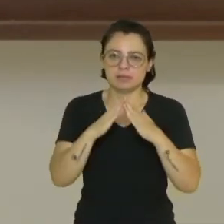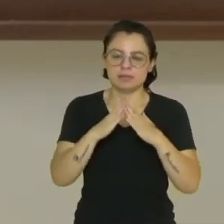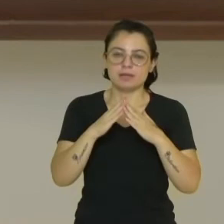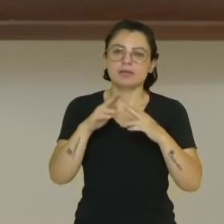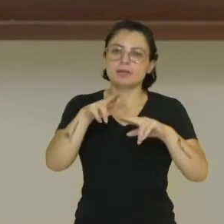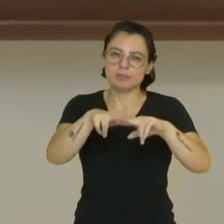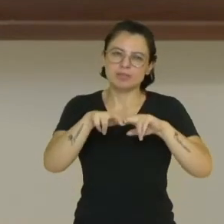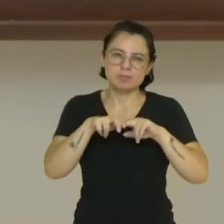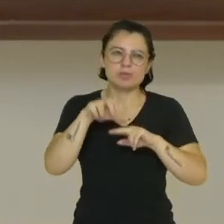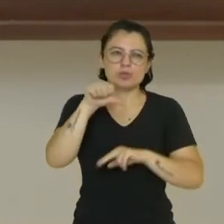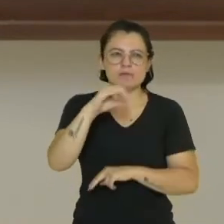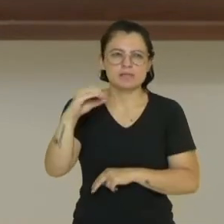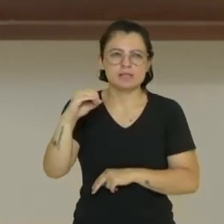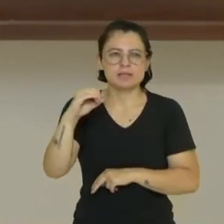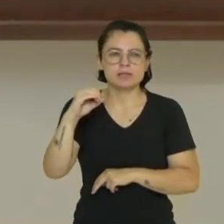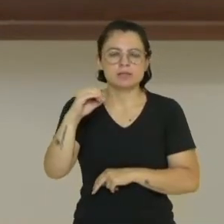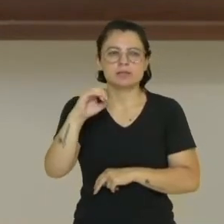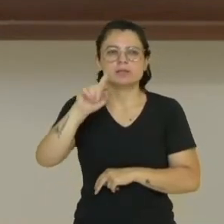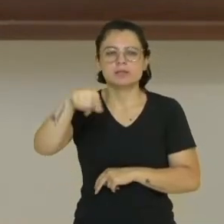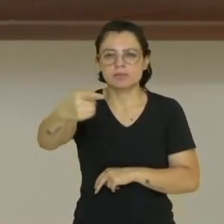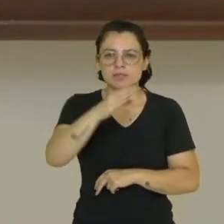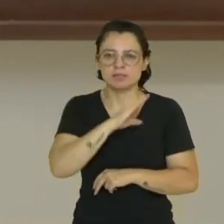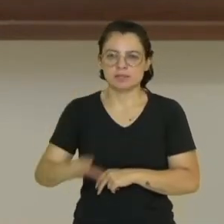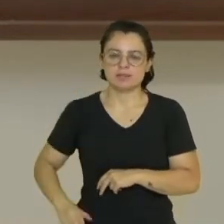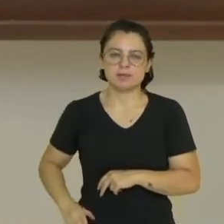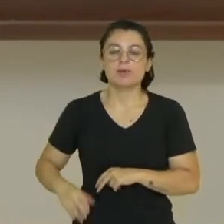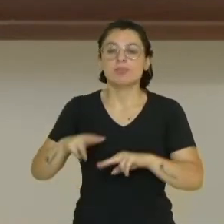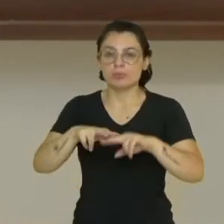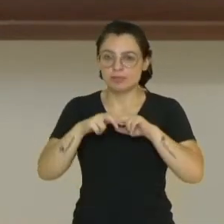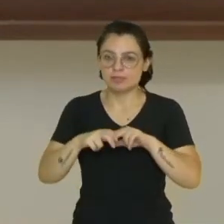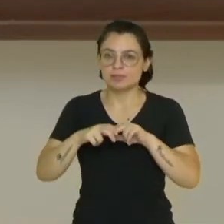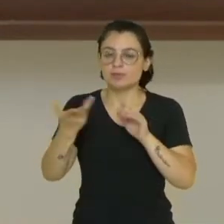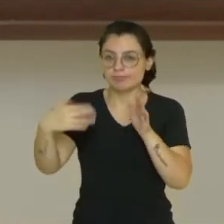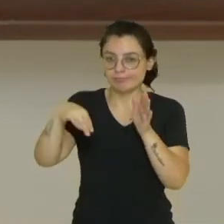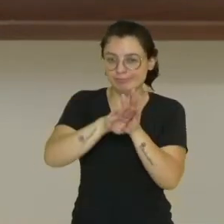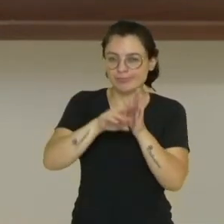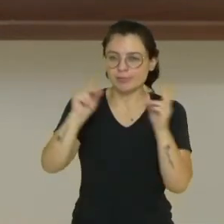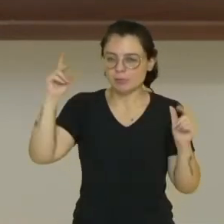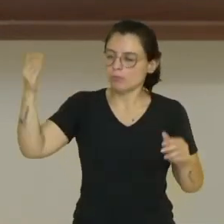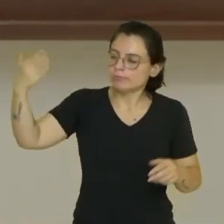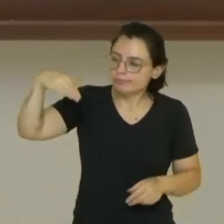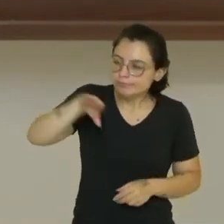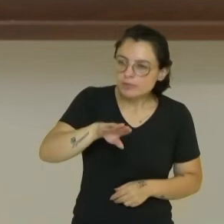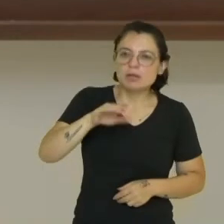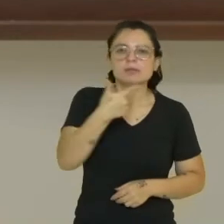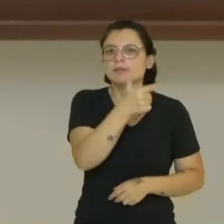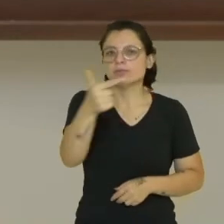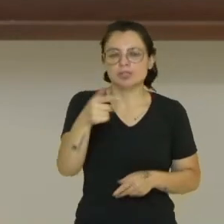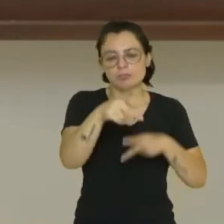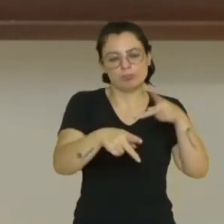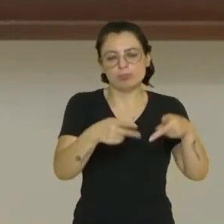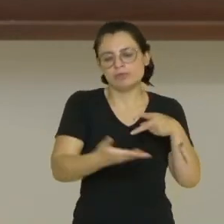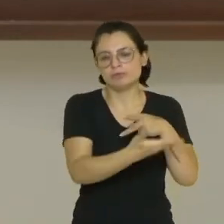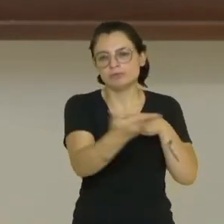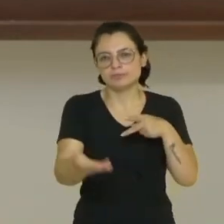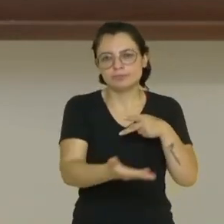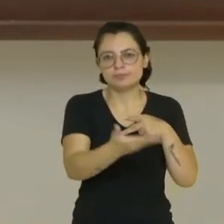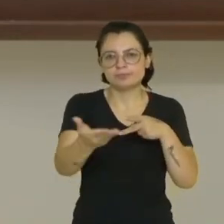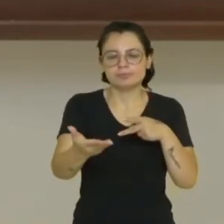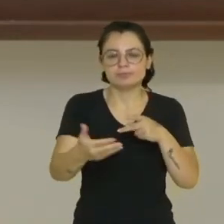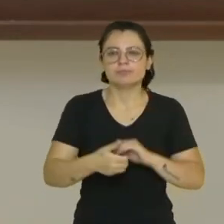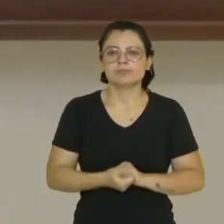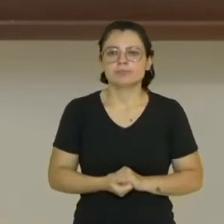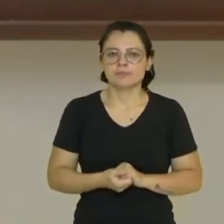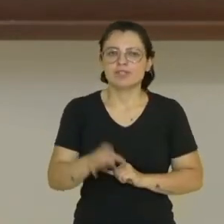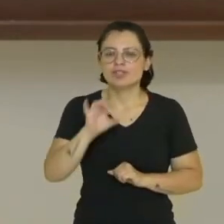partir de 900 depois de Cristo. Por isso que quando os espanhóis chegaram aqui, essa civilização não existia mais. O que existiam eram os